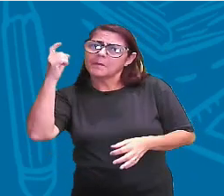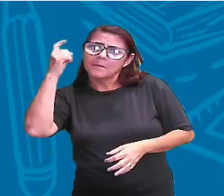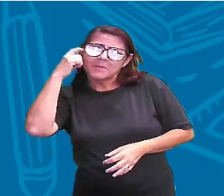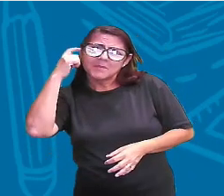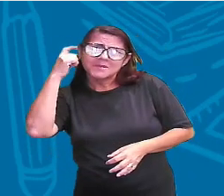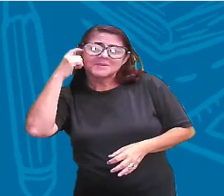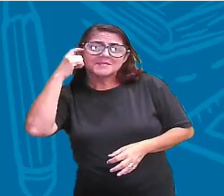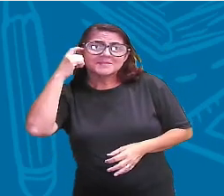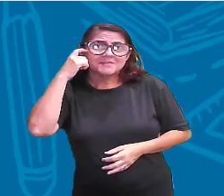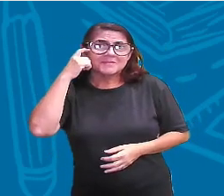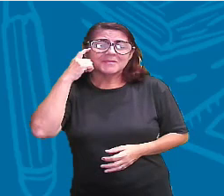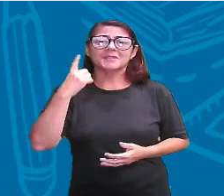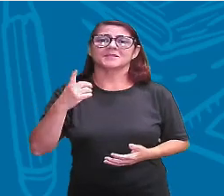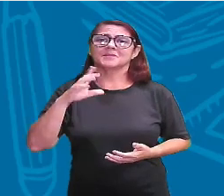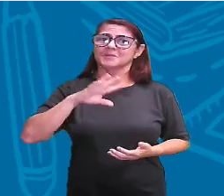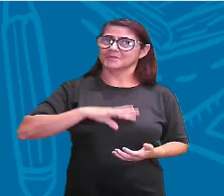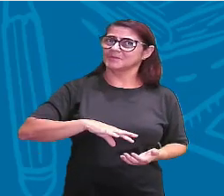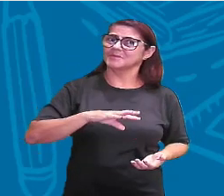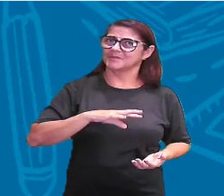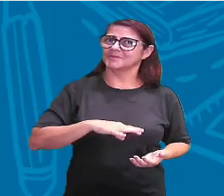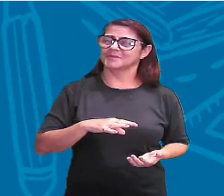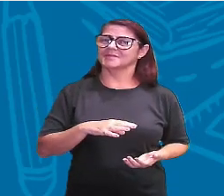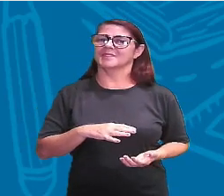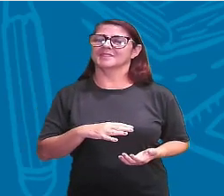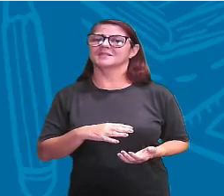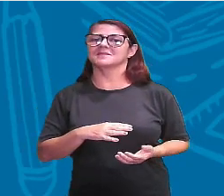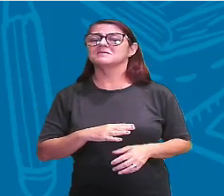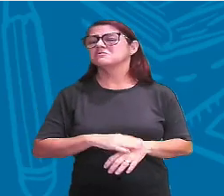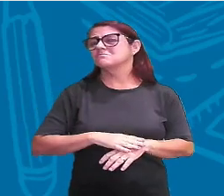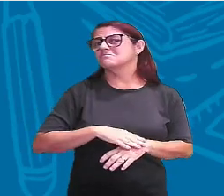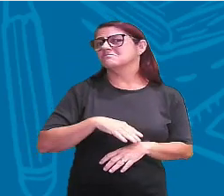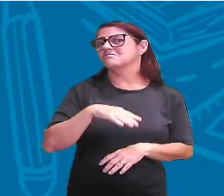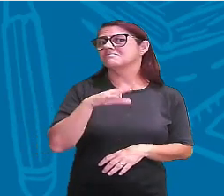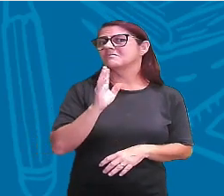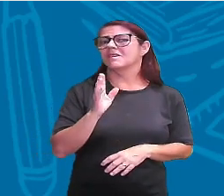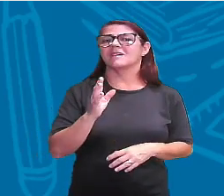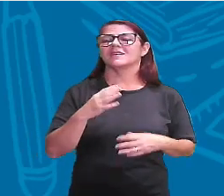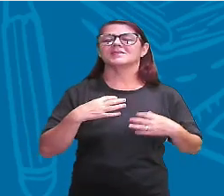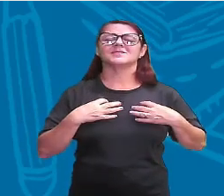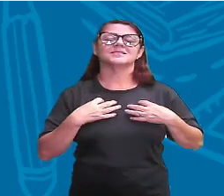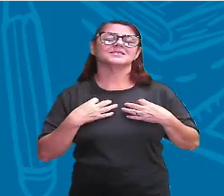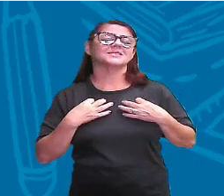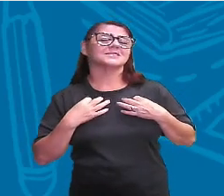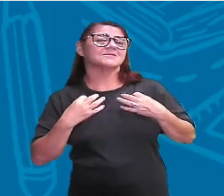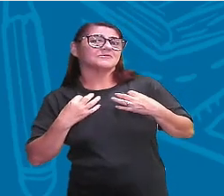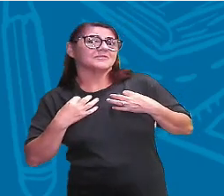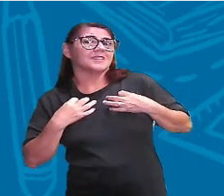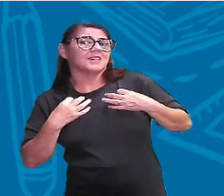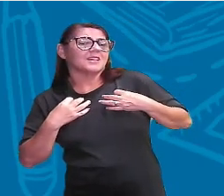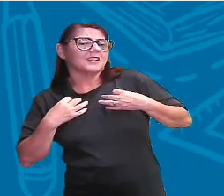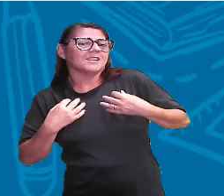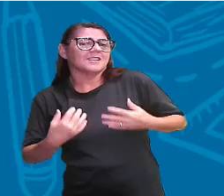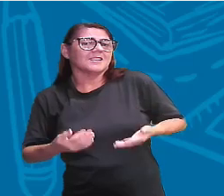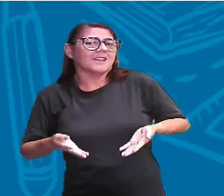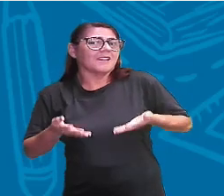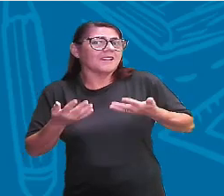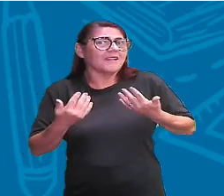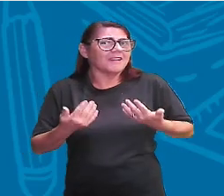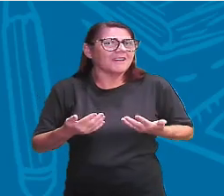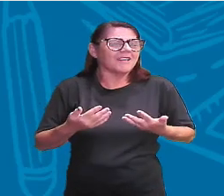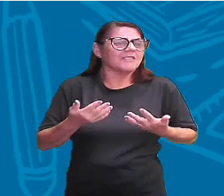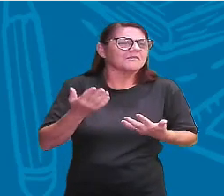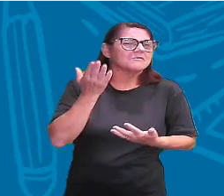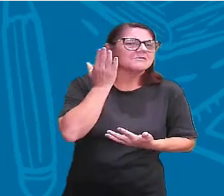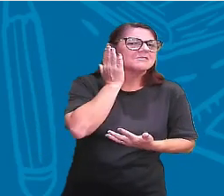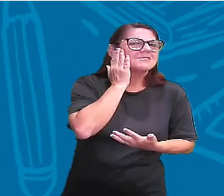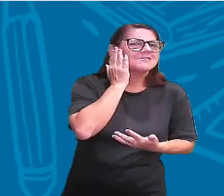um pouquinho na língua portuguesa e aí deixa a gente muito mais folgado, muito mais leve, para que a gente